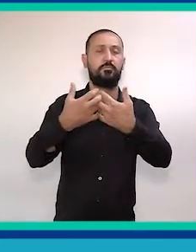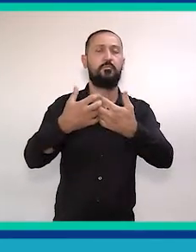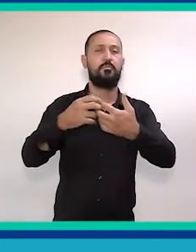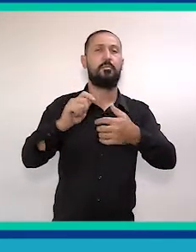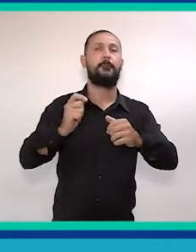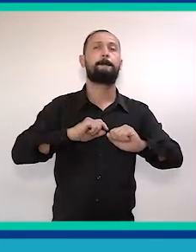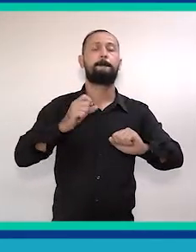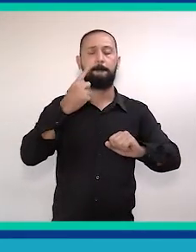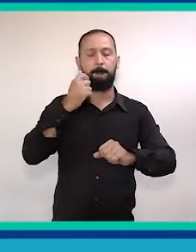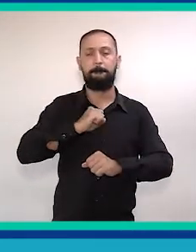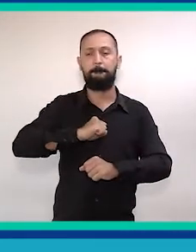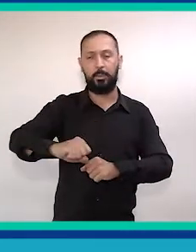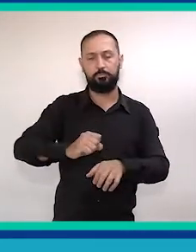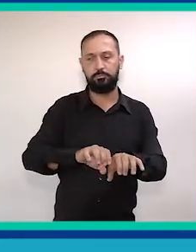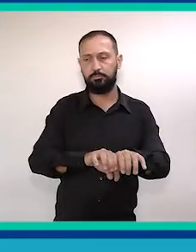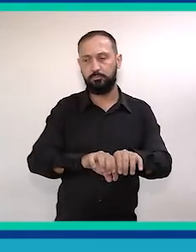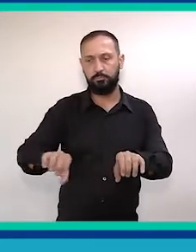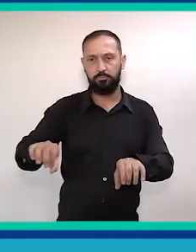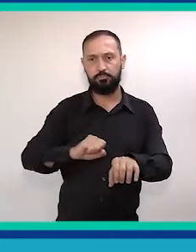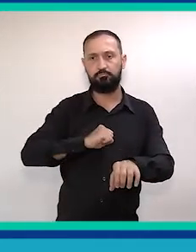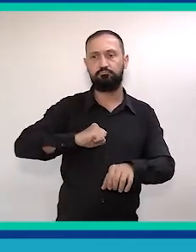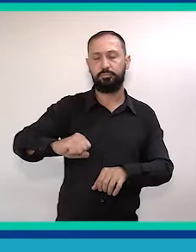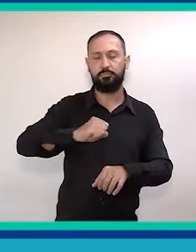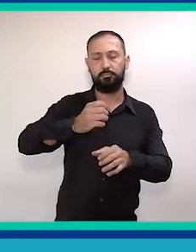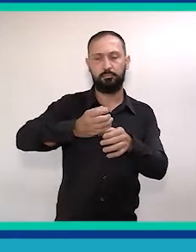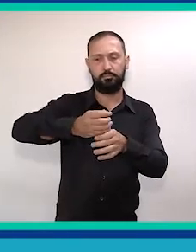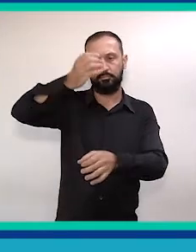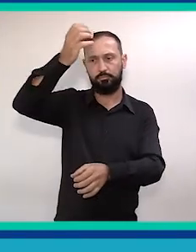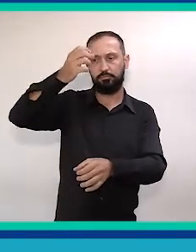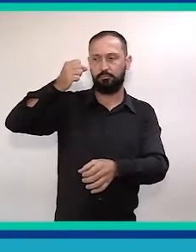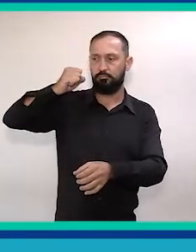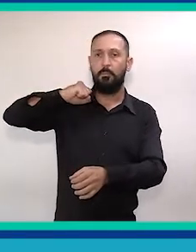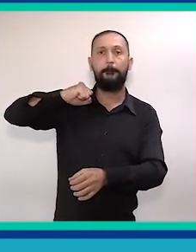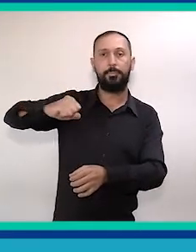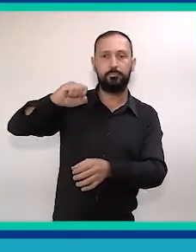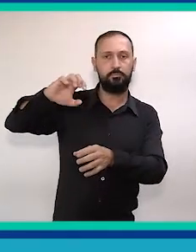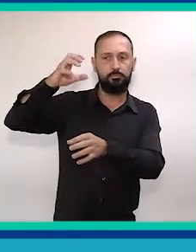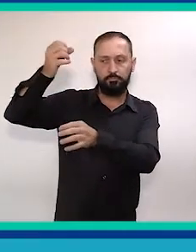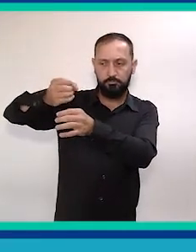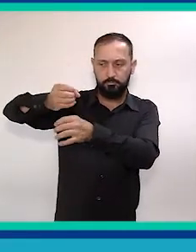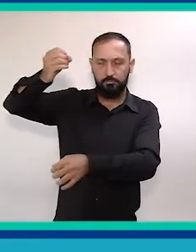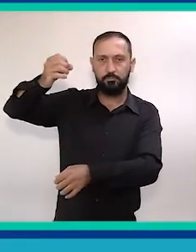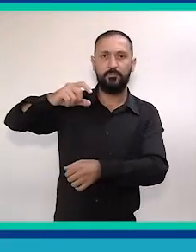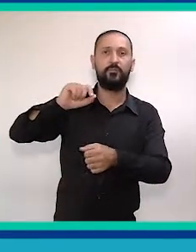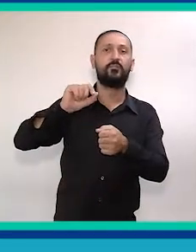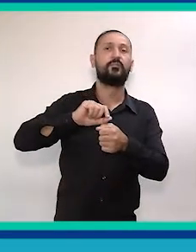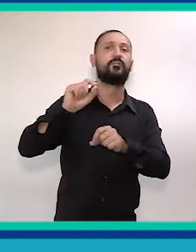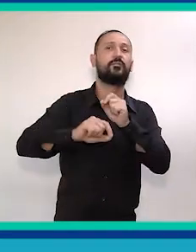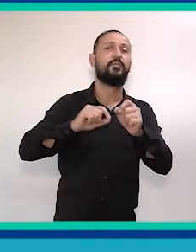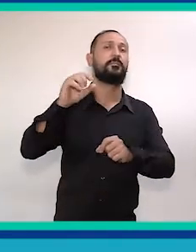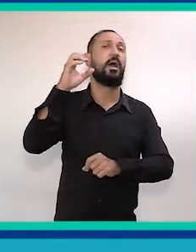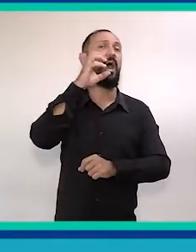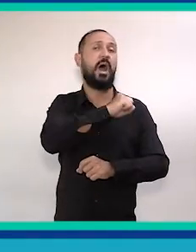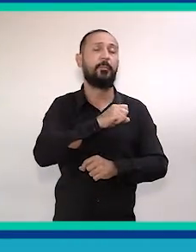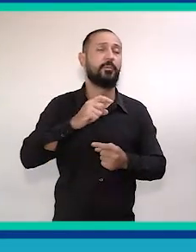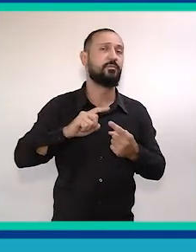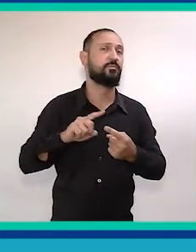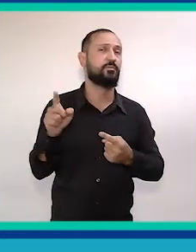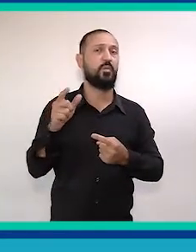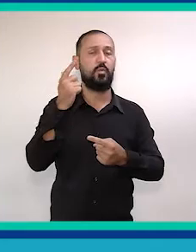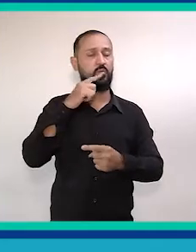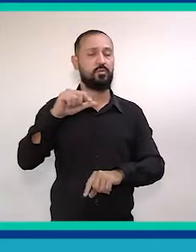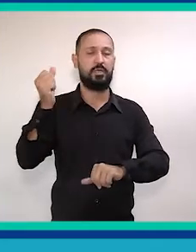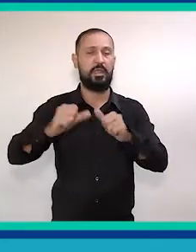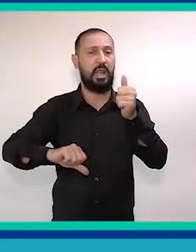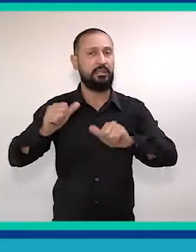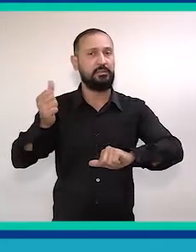ele consegue colocar uma pressão muito alta dentro da minha coluna. Então, isso faz com que a cromatografia aconteça de uma forma